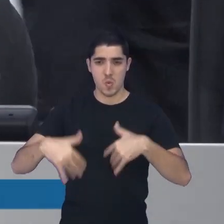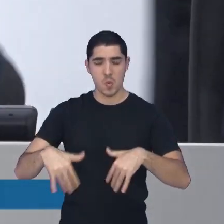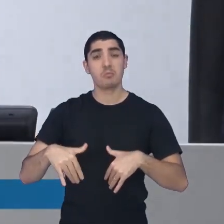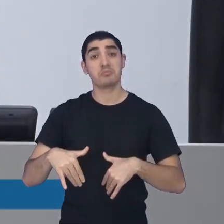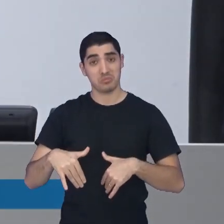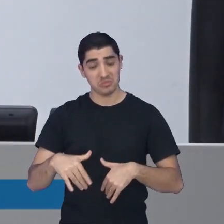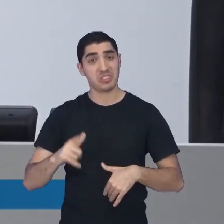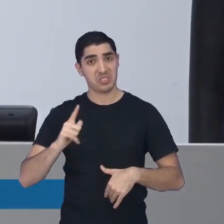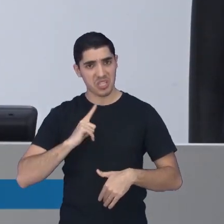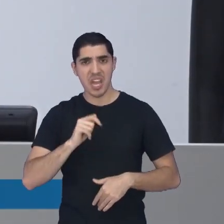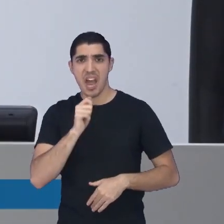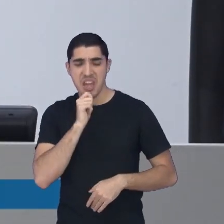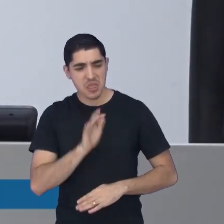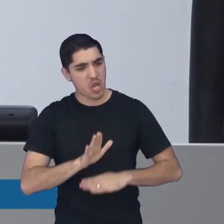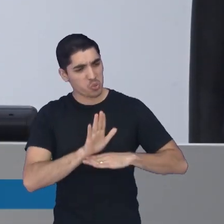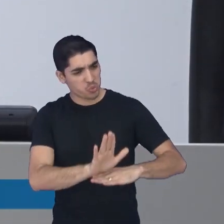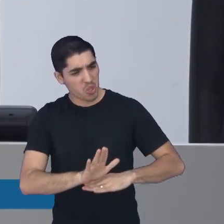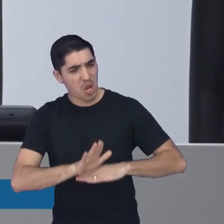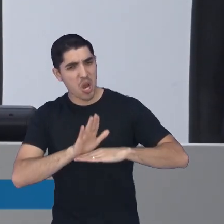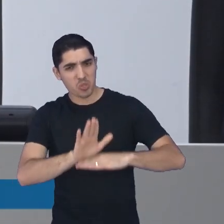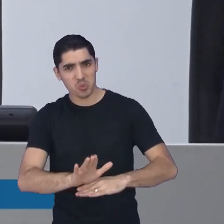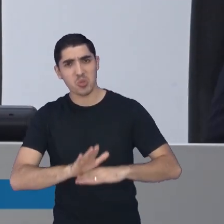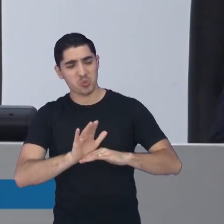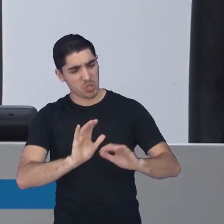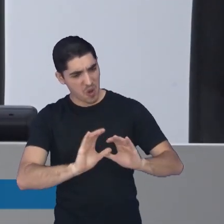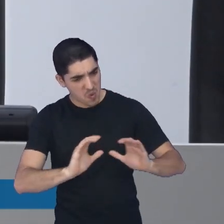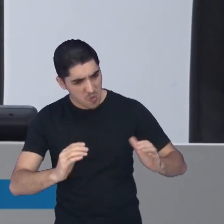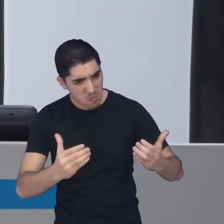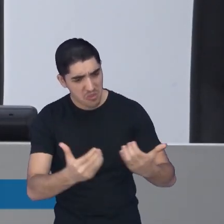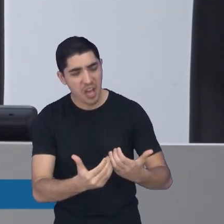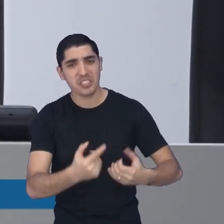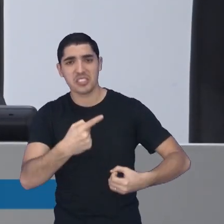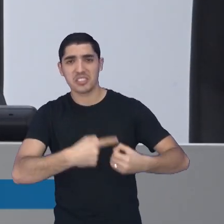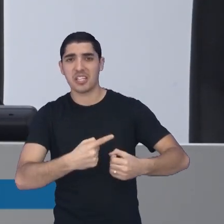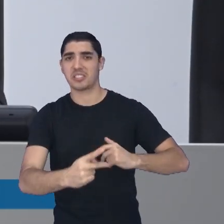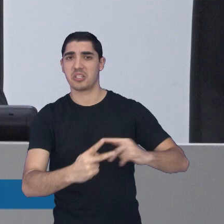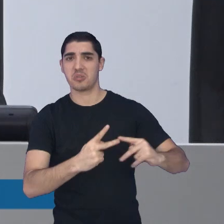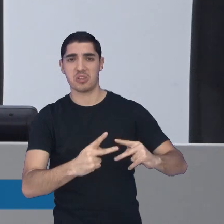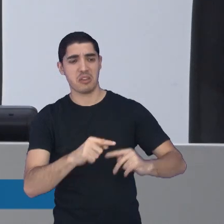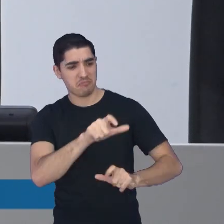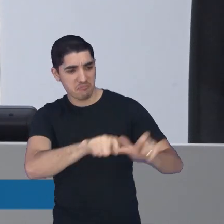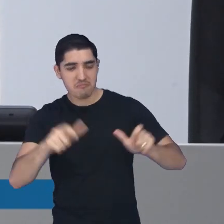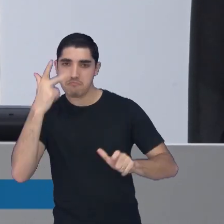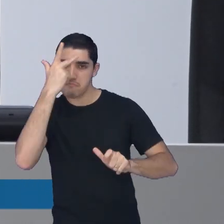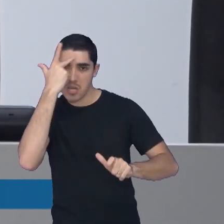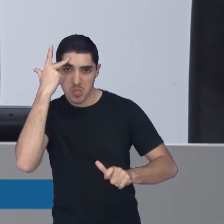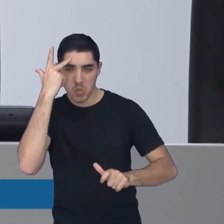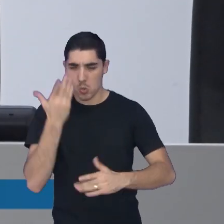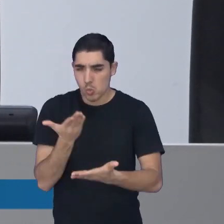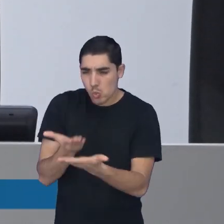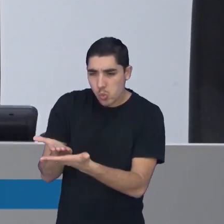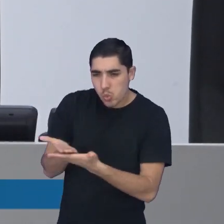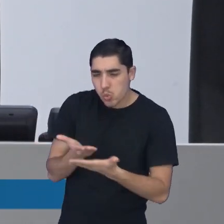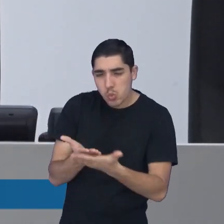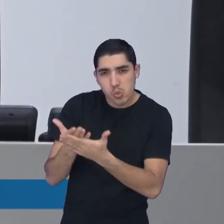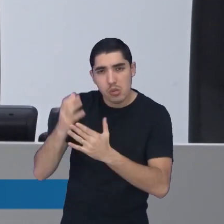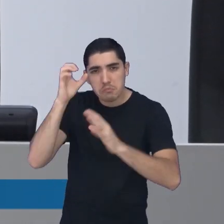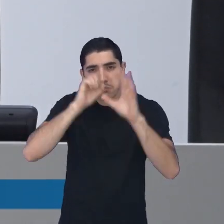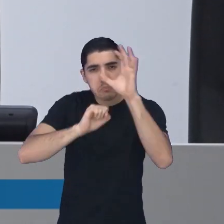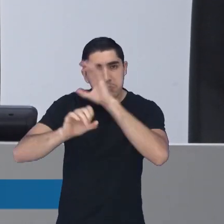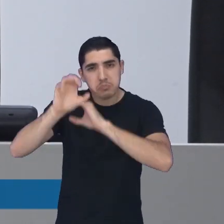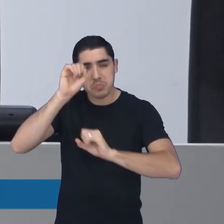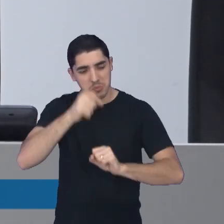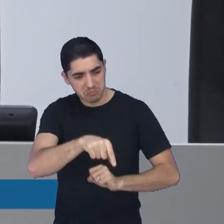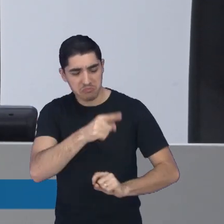ainda faz e fará por nossa cidade e pelas pessoas aqui da nossa